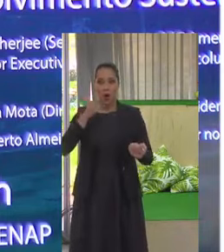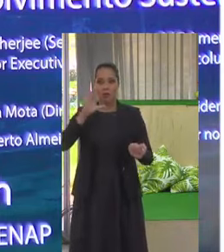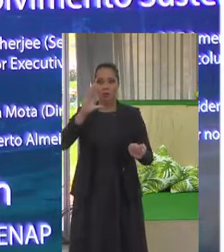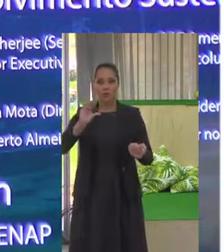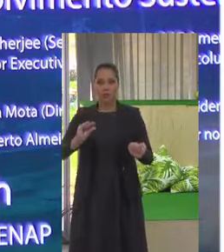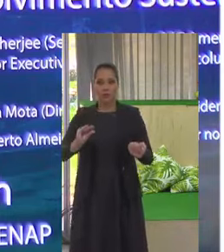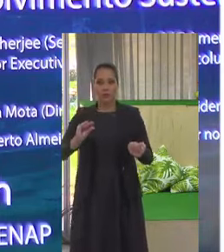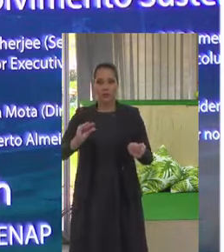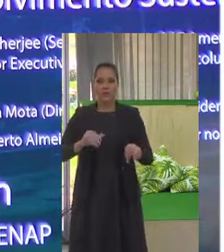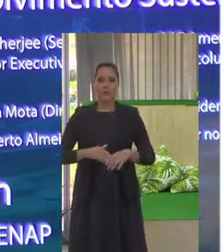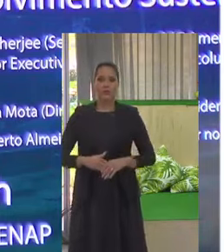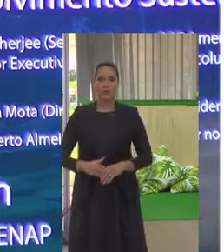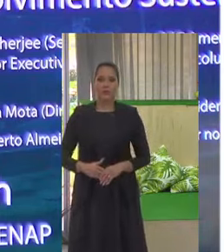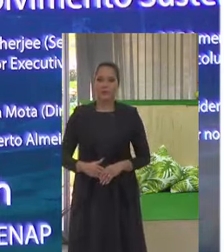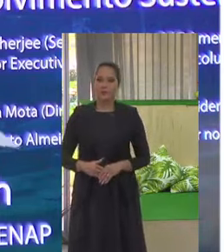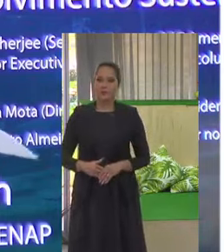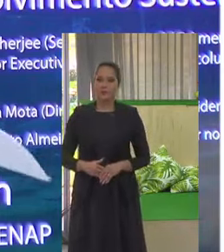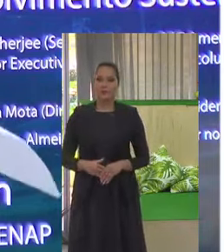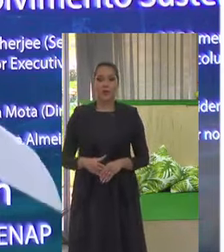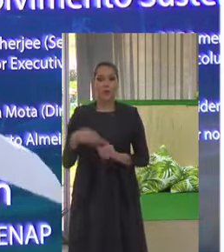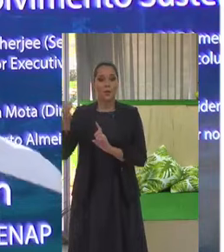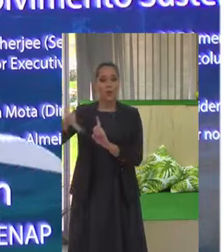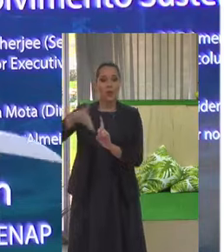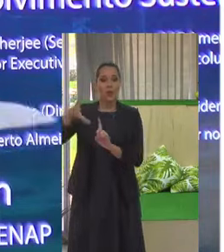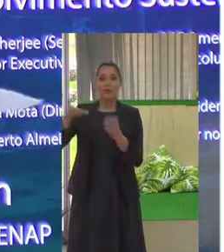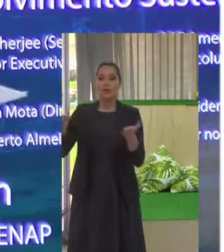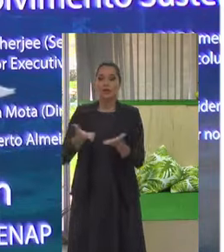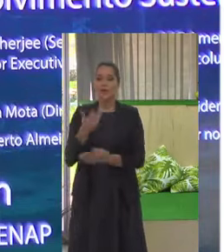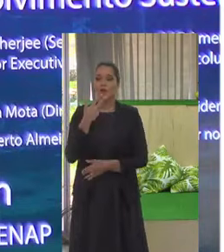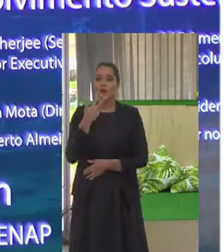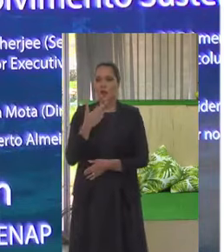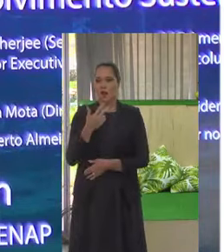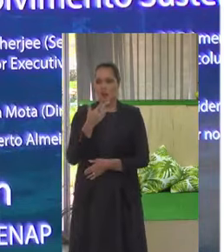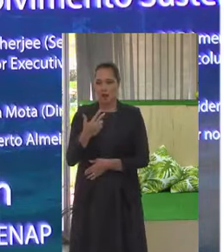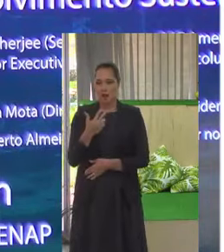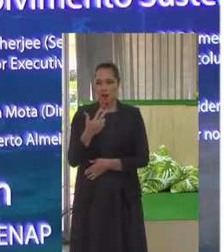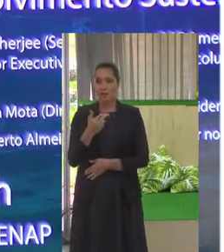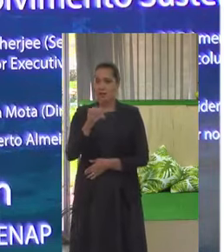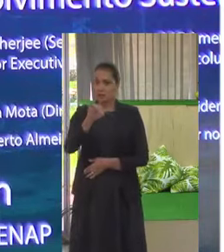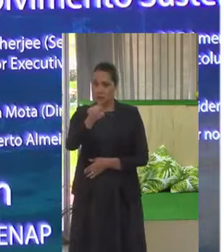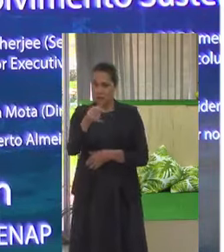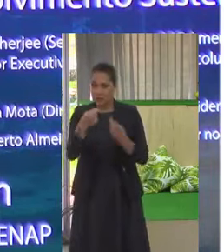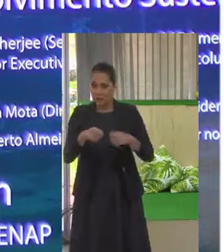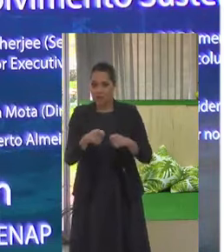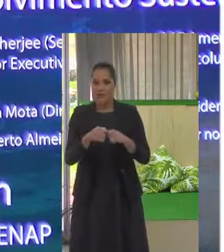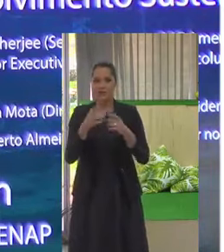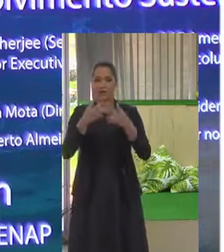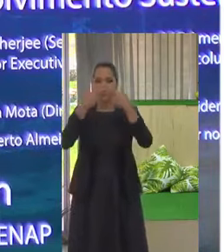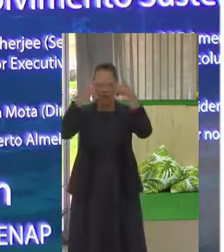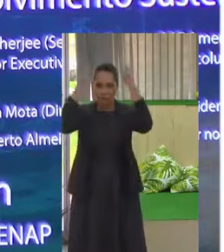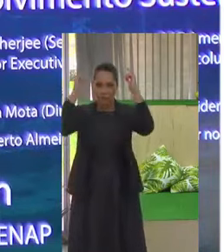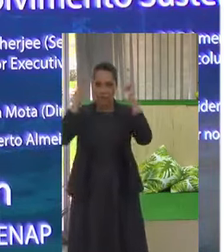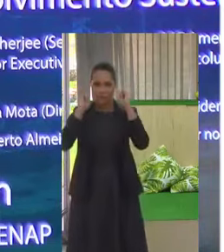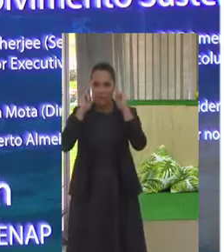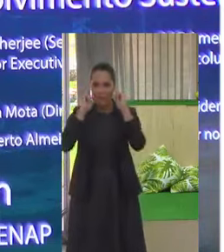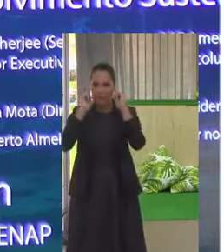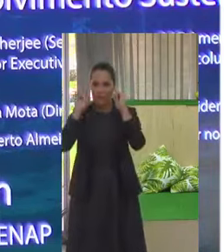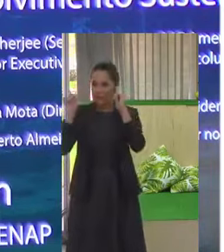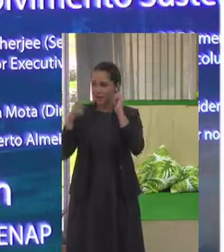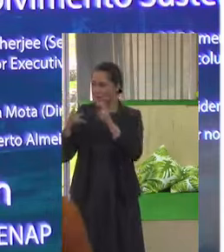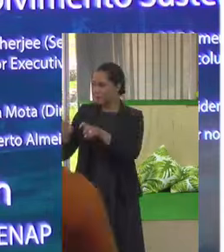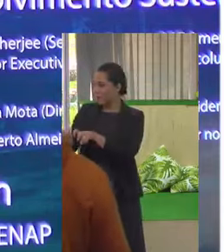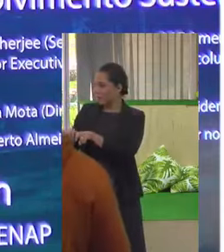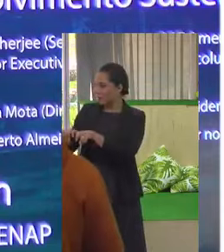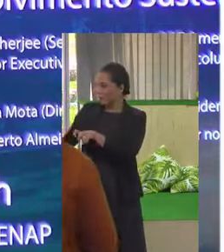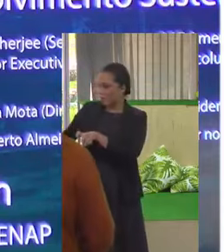modo silencioso. A palestra de hoje será em inglês, então, se você precisar, temos equipamentos de tradução aqui na mesa